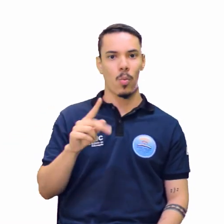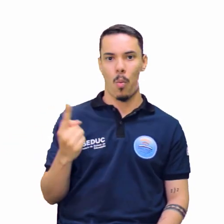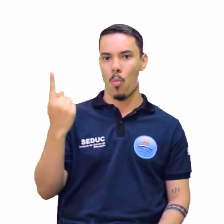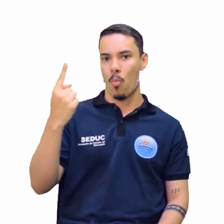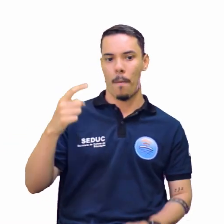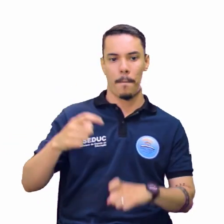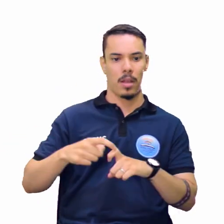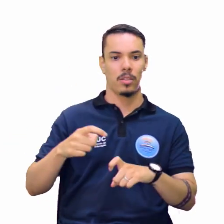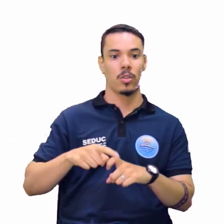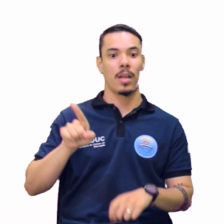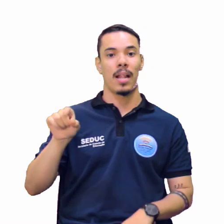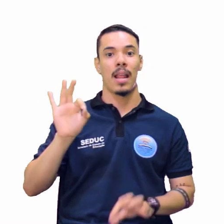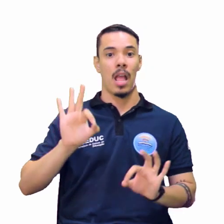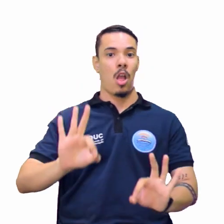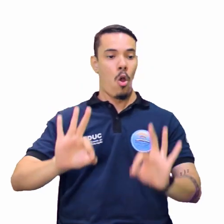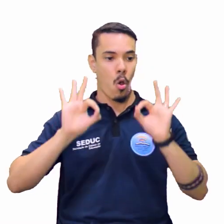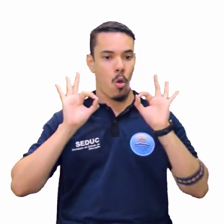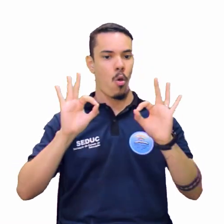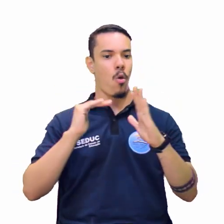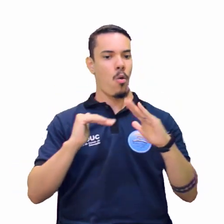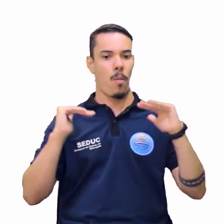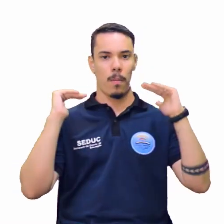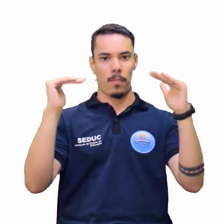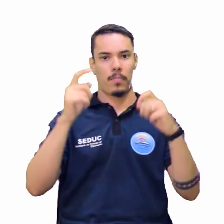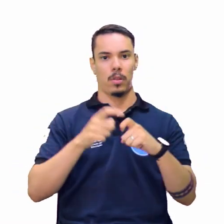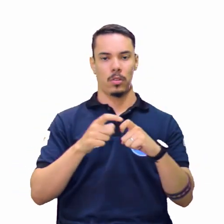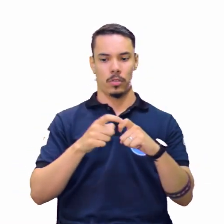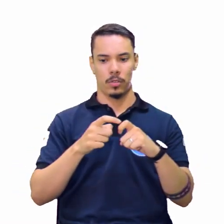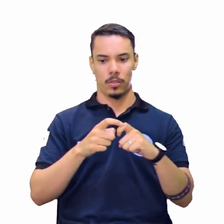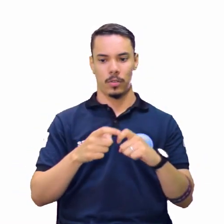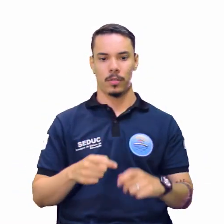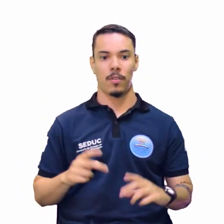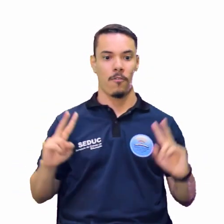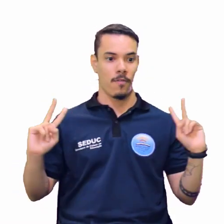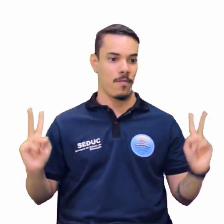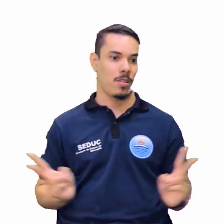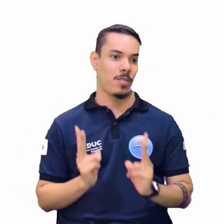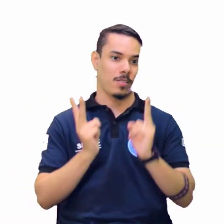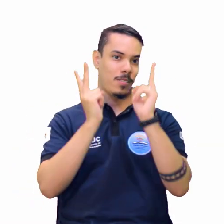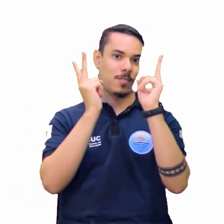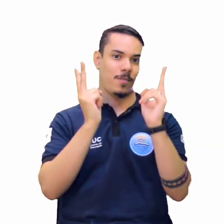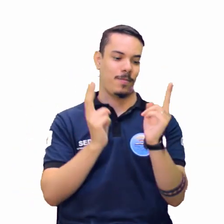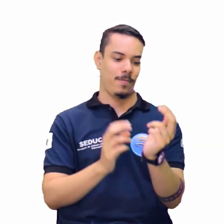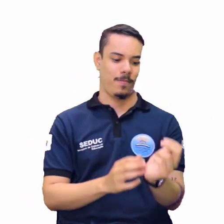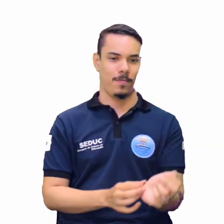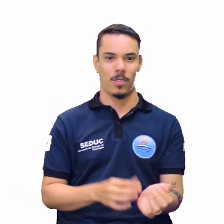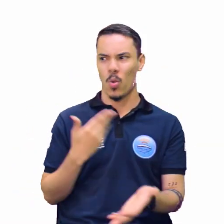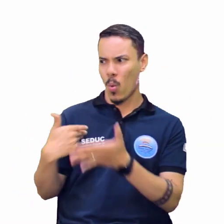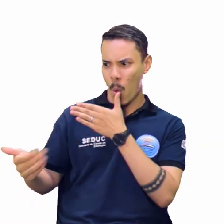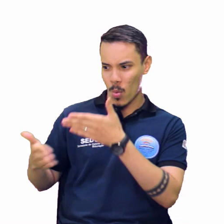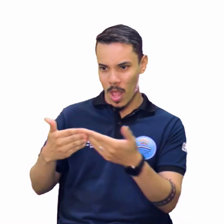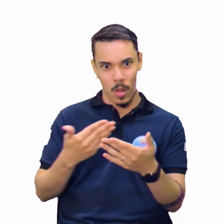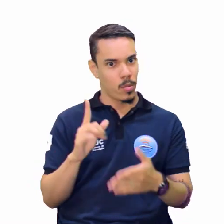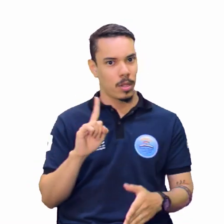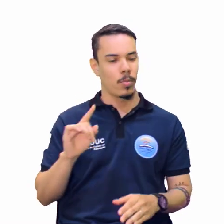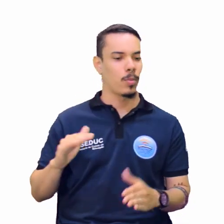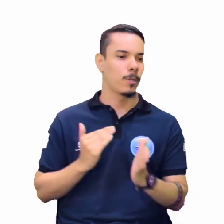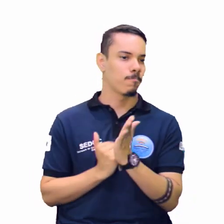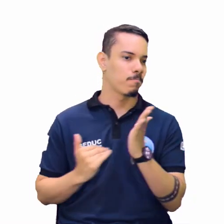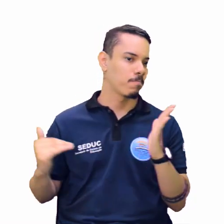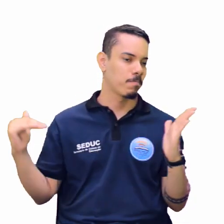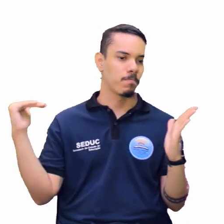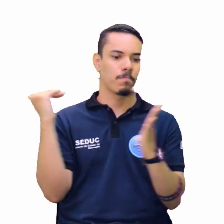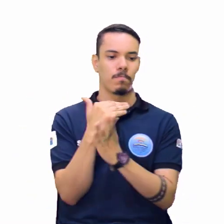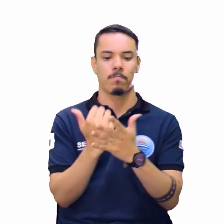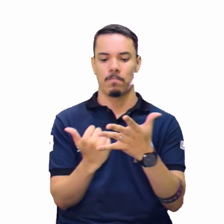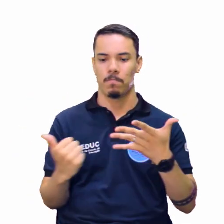um médico ele é o médico valorizou médico né Qualquer um médico ele é o